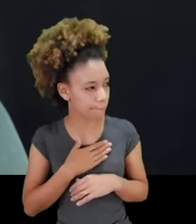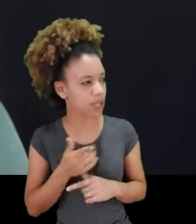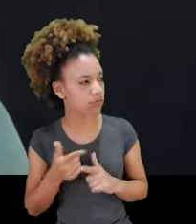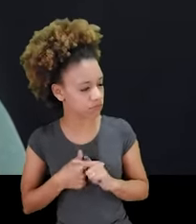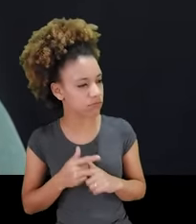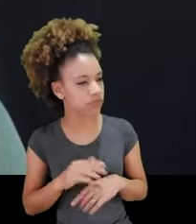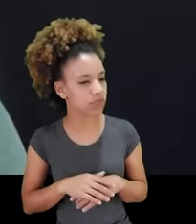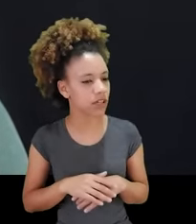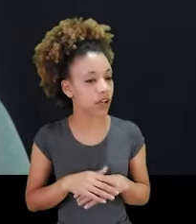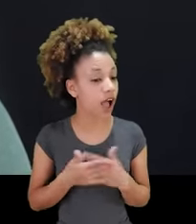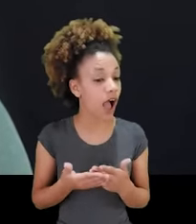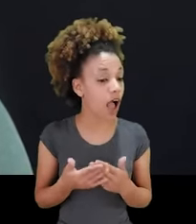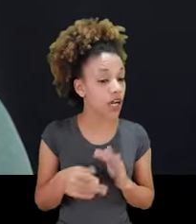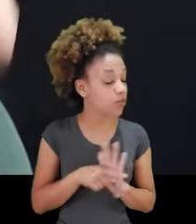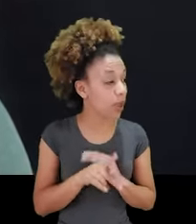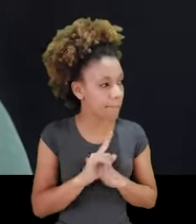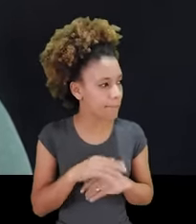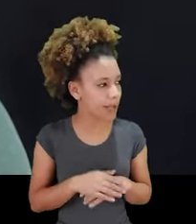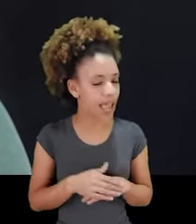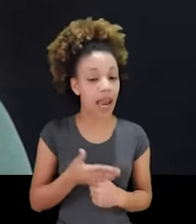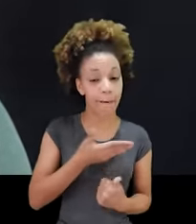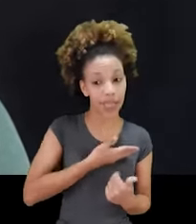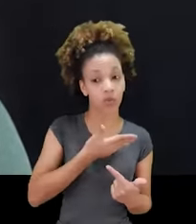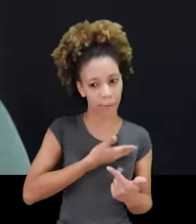conta. Aí você vai lá, o cara não é dono do restaurante. Ele é amigo do amigo do